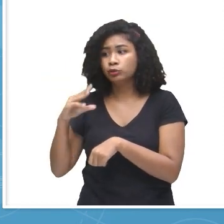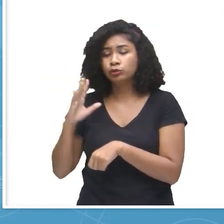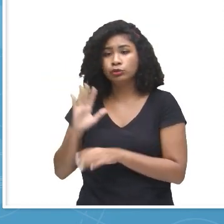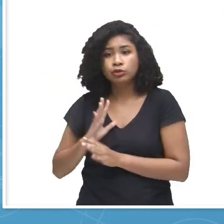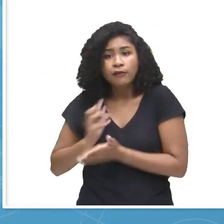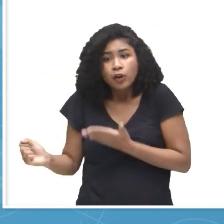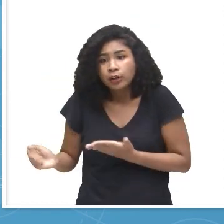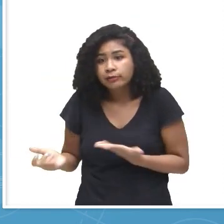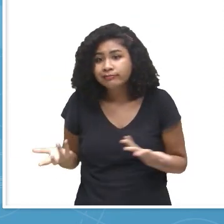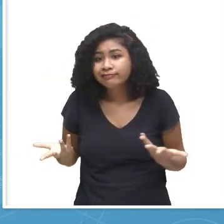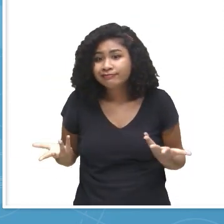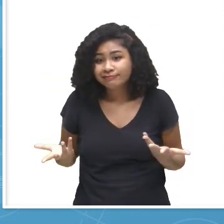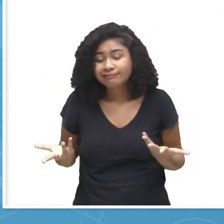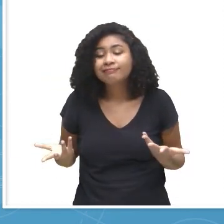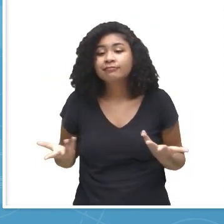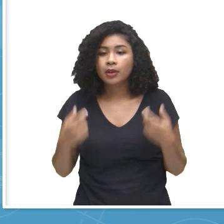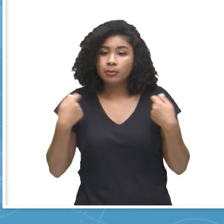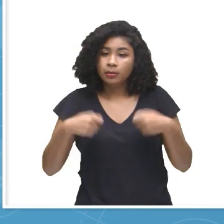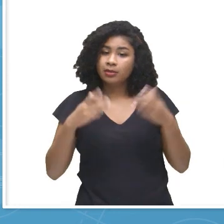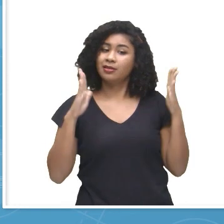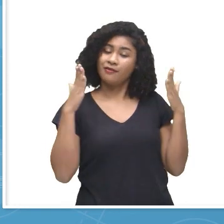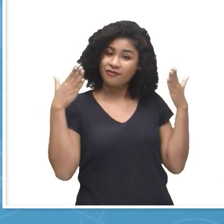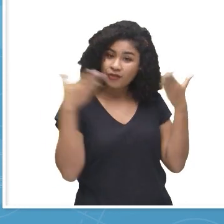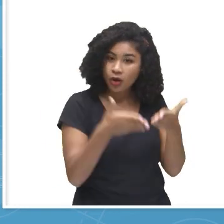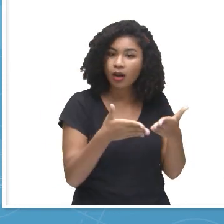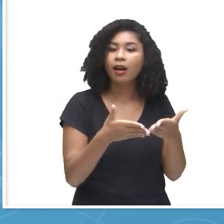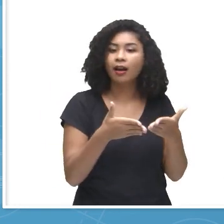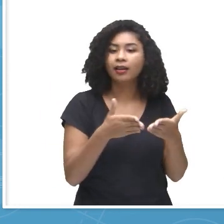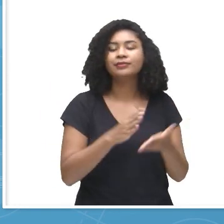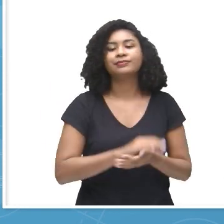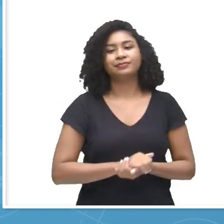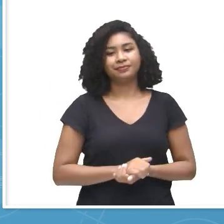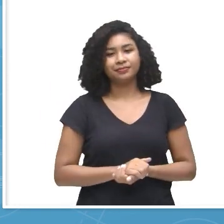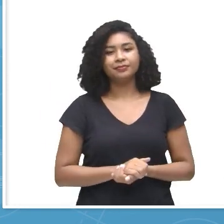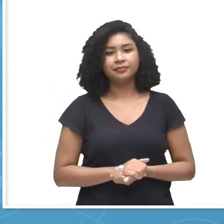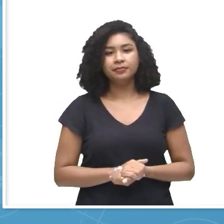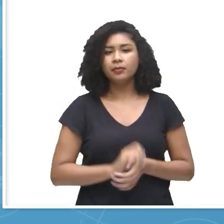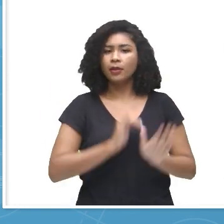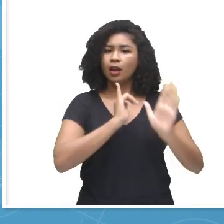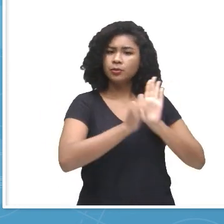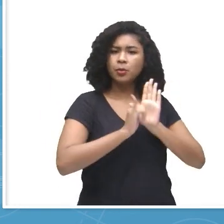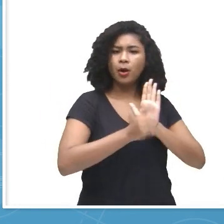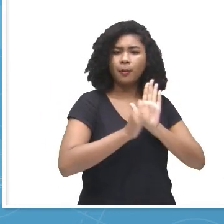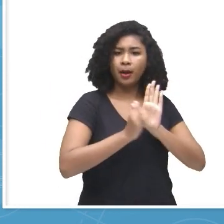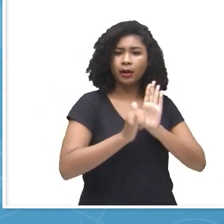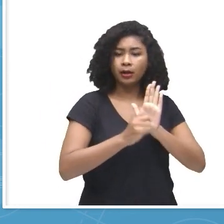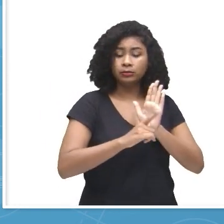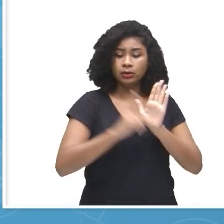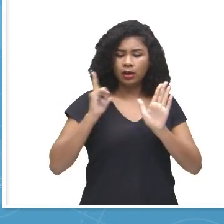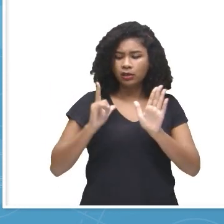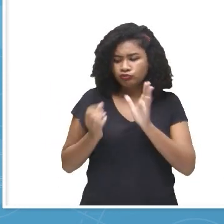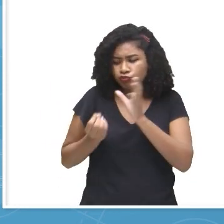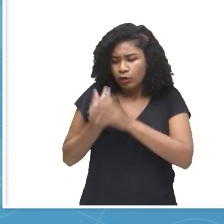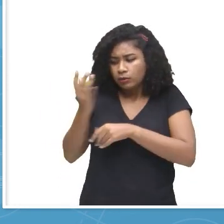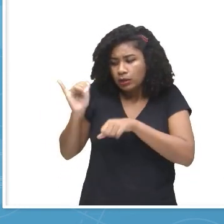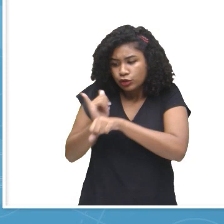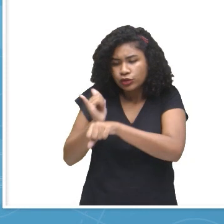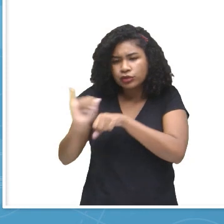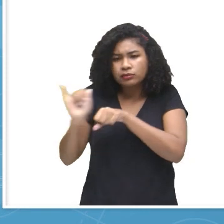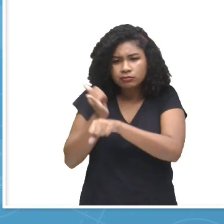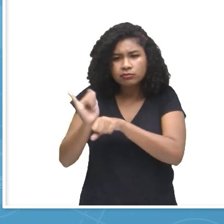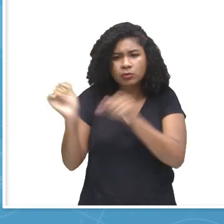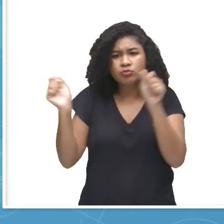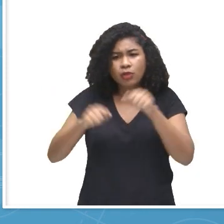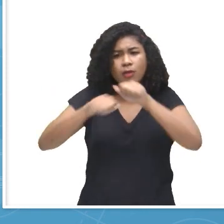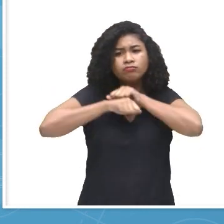vezes, precisa estar focado. As propagandas, elas são pensadas para atingir o maior público possível e para